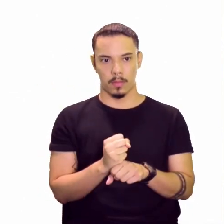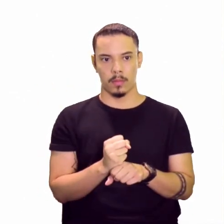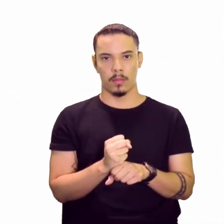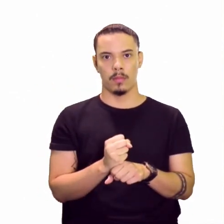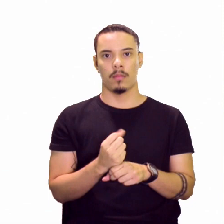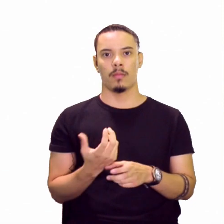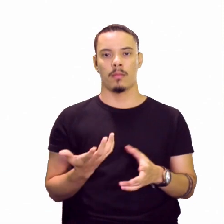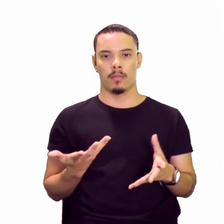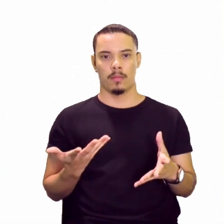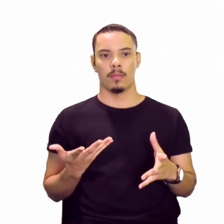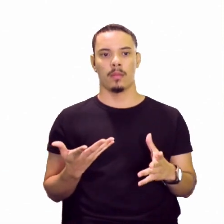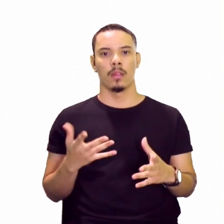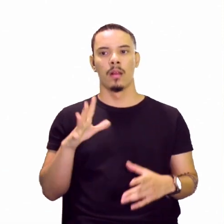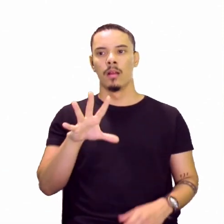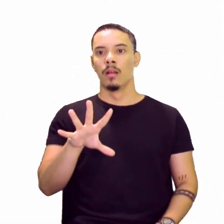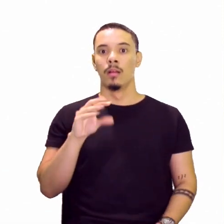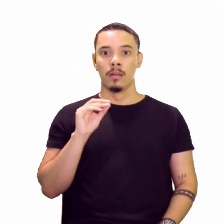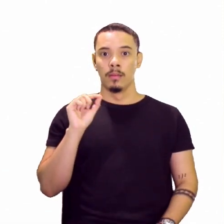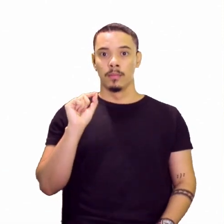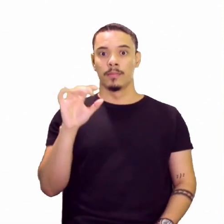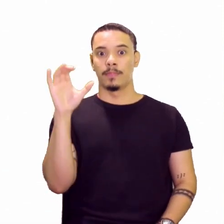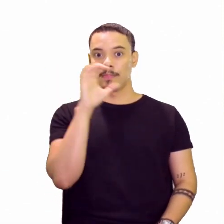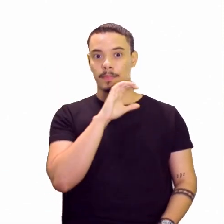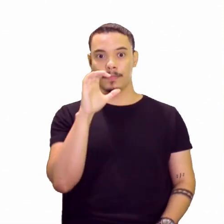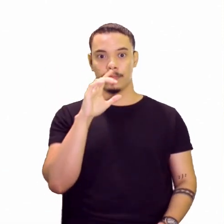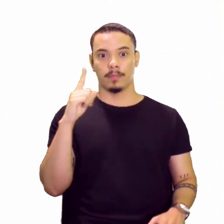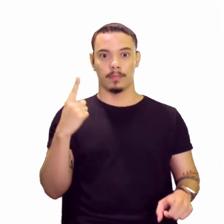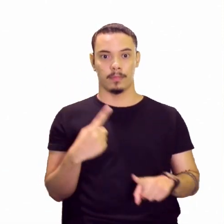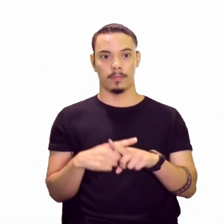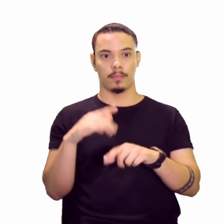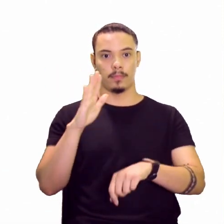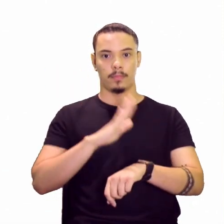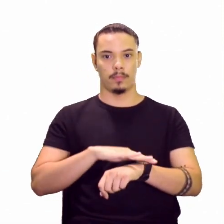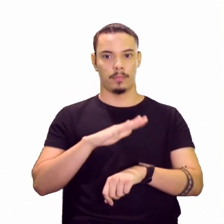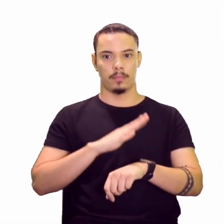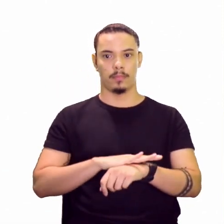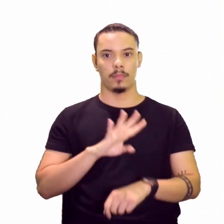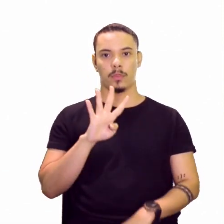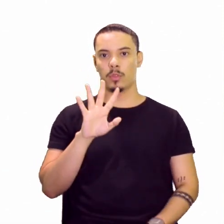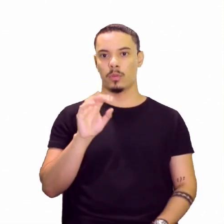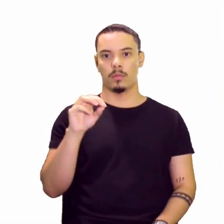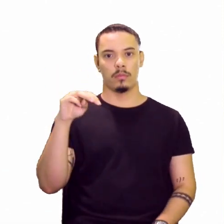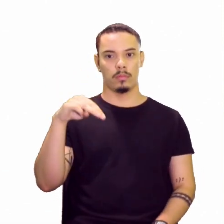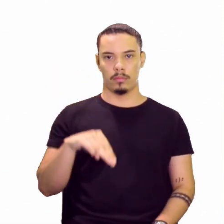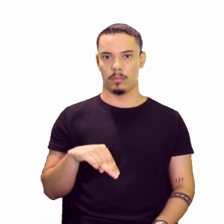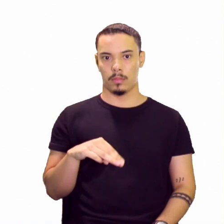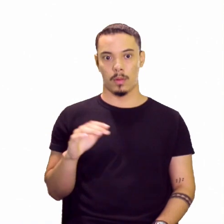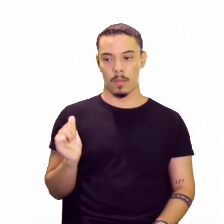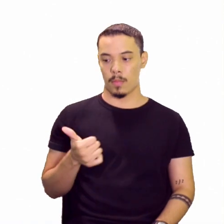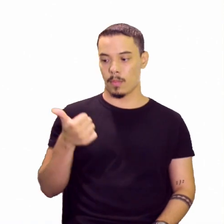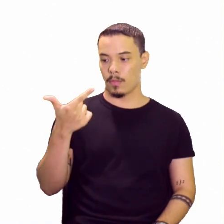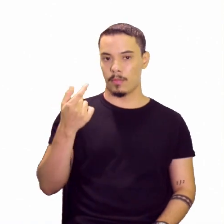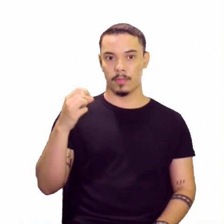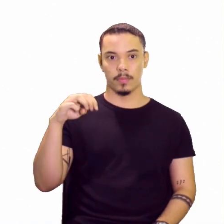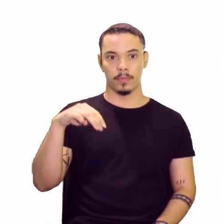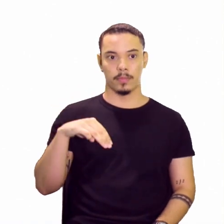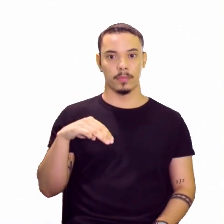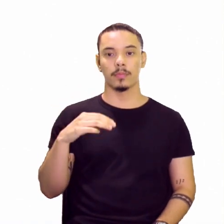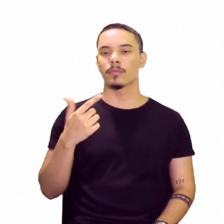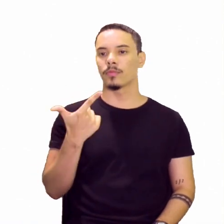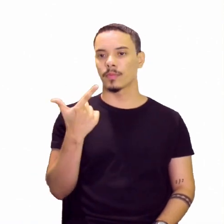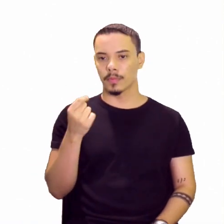D0, claro. Pega a velocidade e multiplica pelo tempo. 2 vezes 20, 40 metros. Então, nos primeiros 20 segundos, andou 40